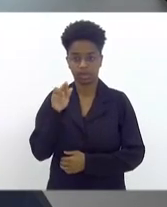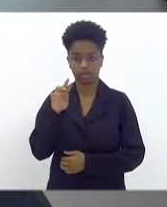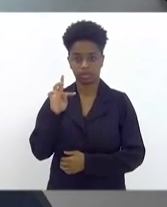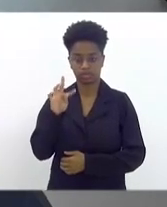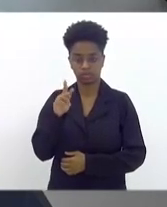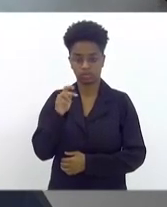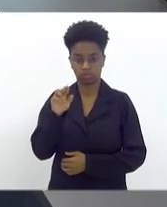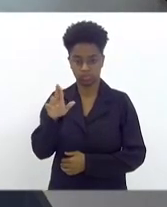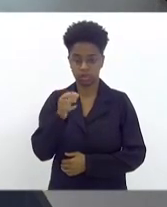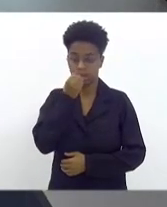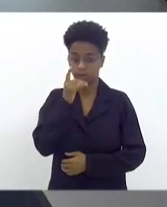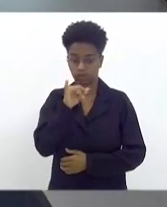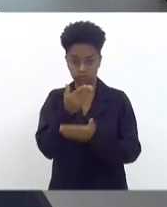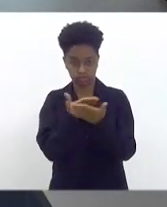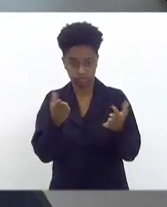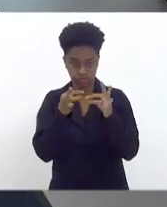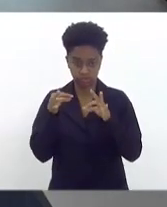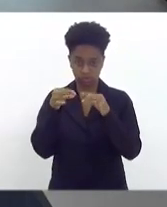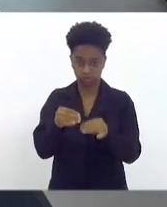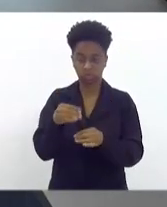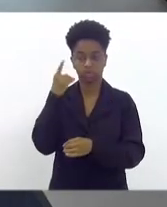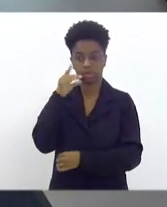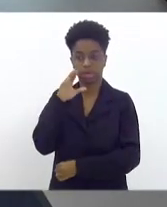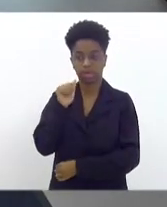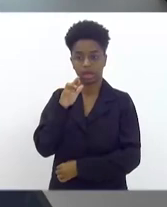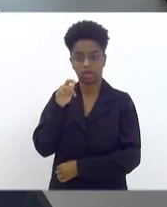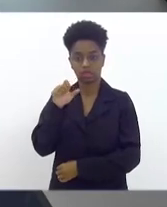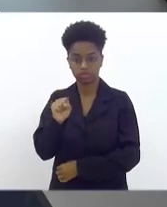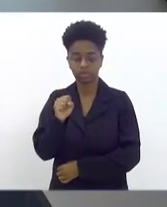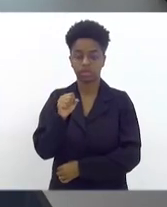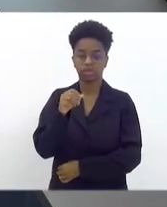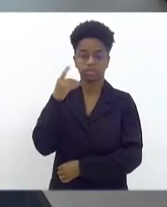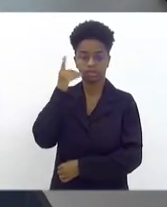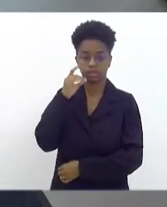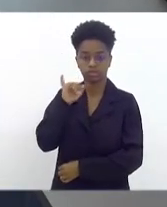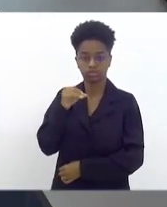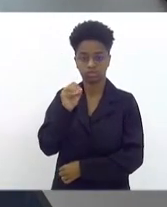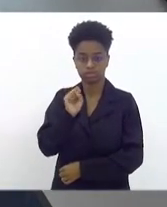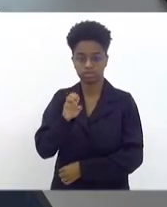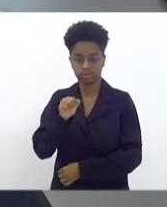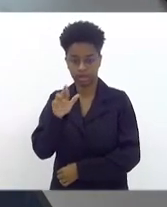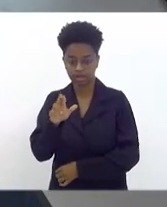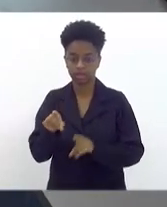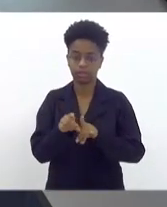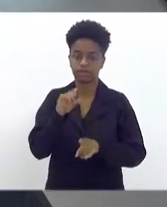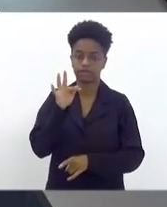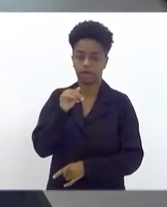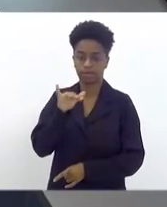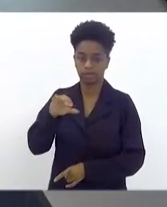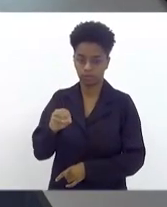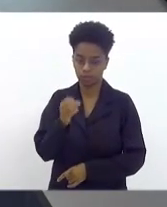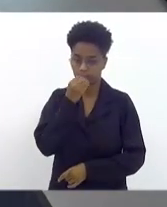senhor presidente. Bom dia, deputado Carlos Macedo, deputado professor Josemar, deputado Fábio Silva. Eu acho